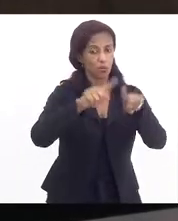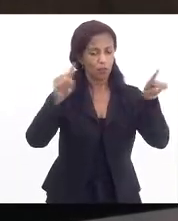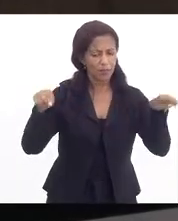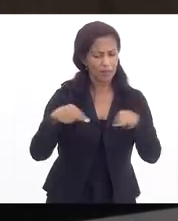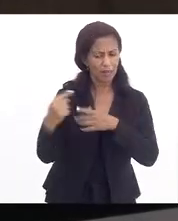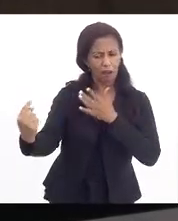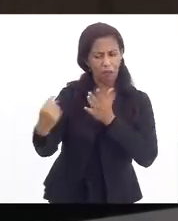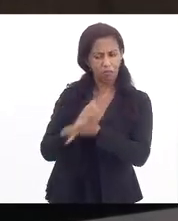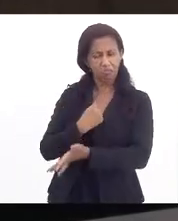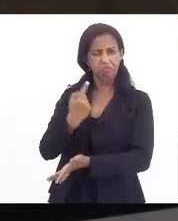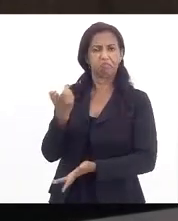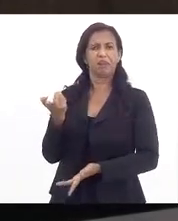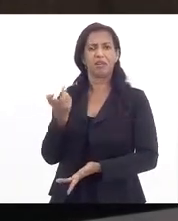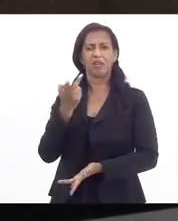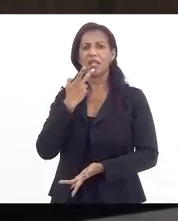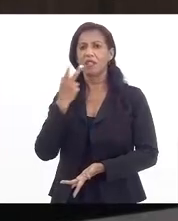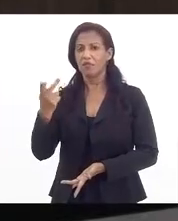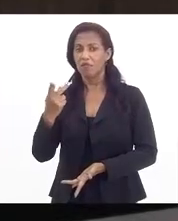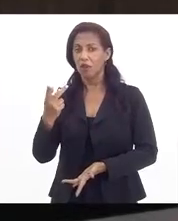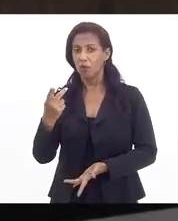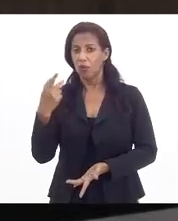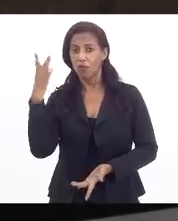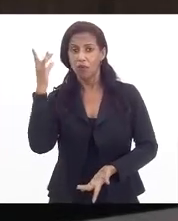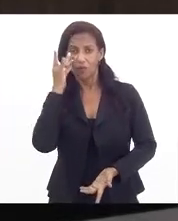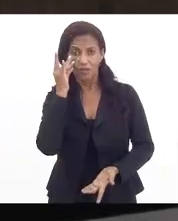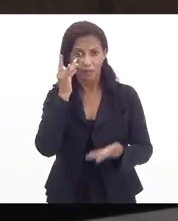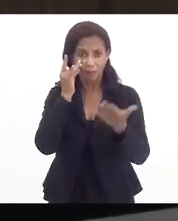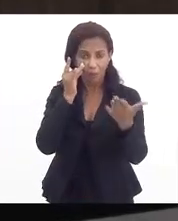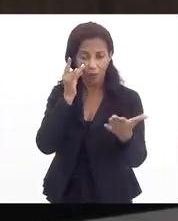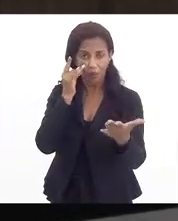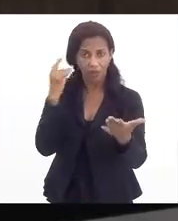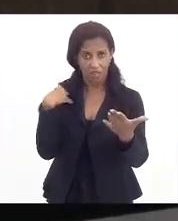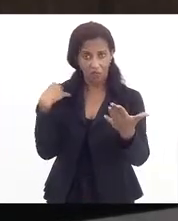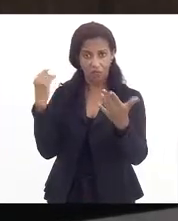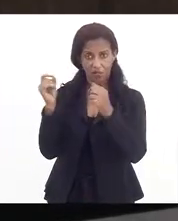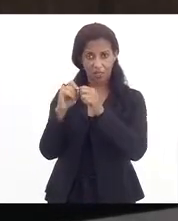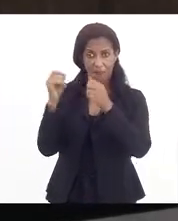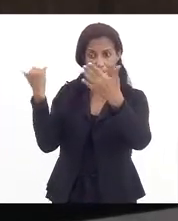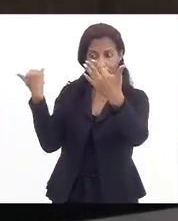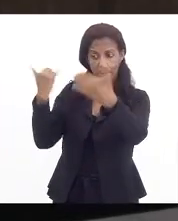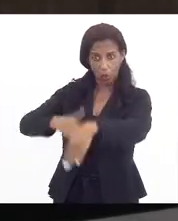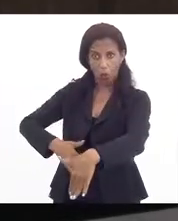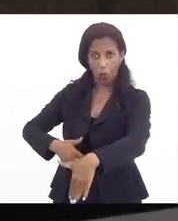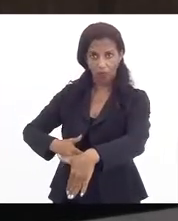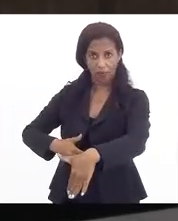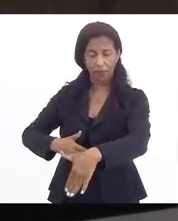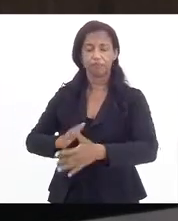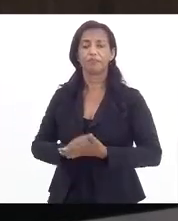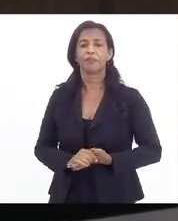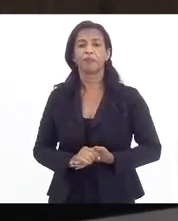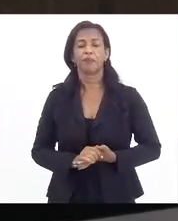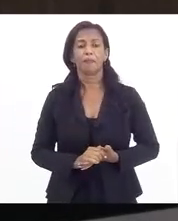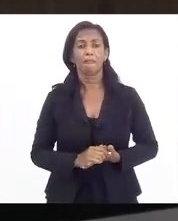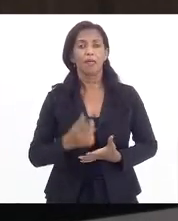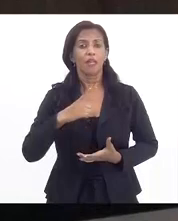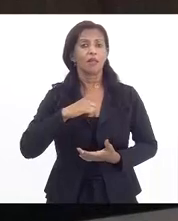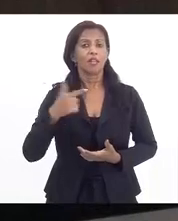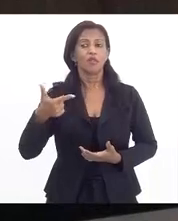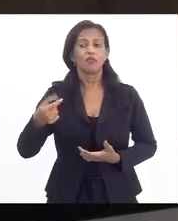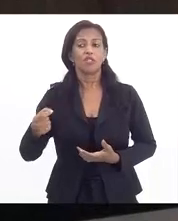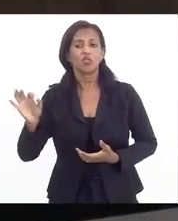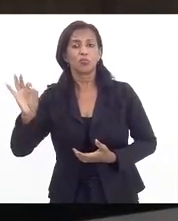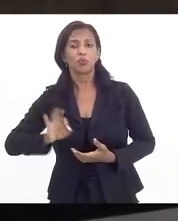fazendo essa pergunta ele diz farei prova para polícia civil tenho vinte por cento de treino se for